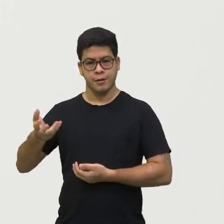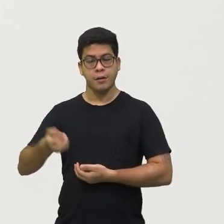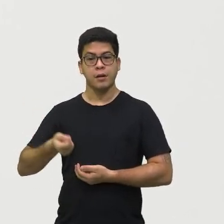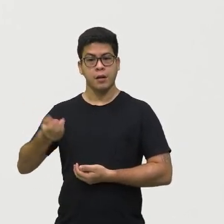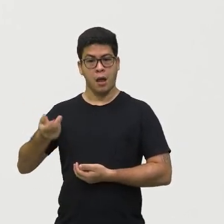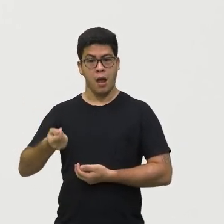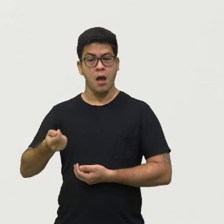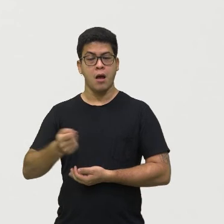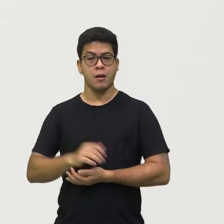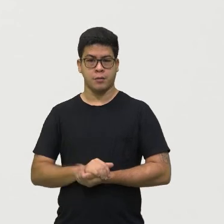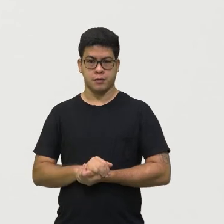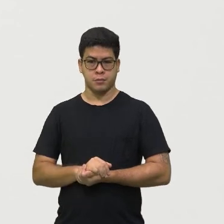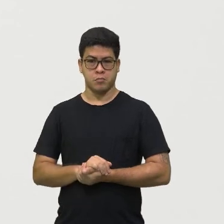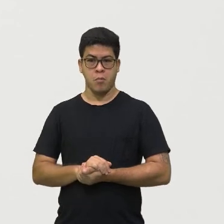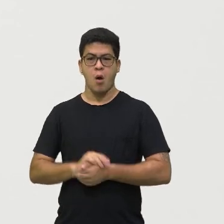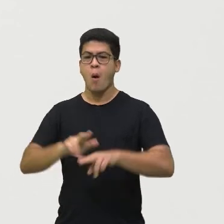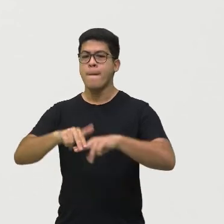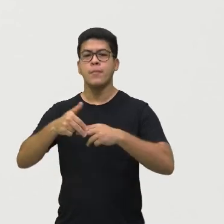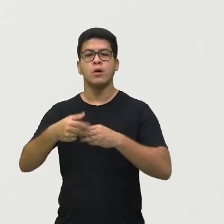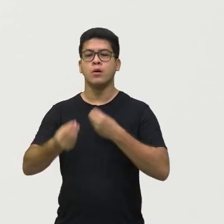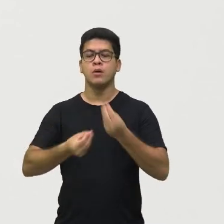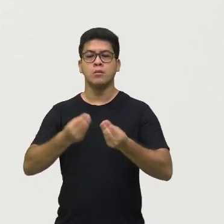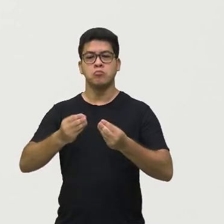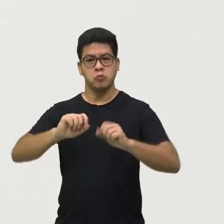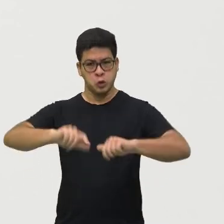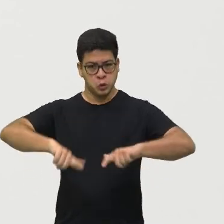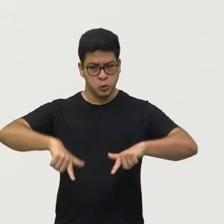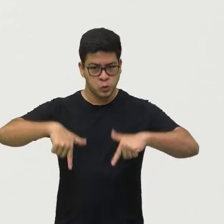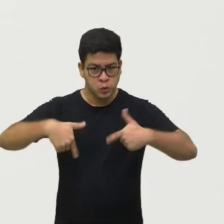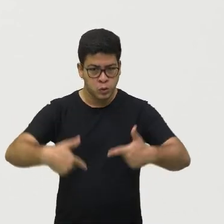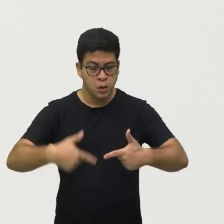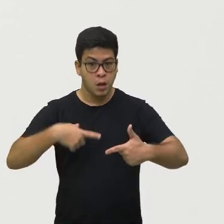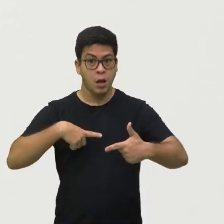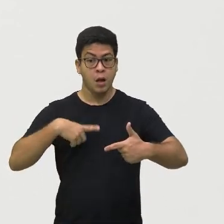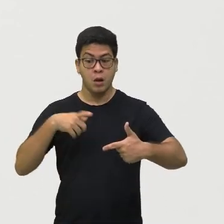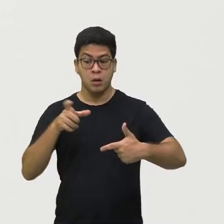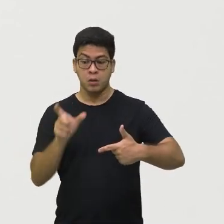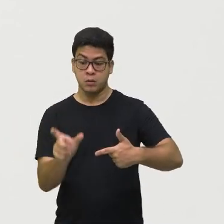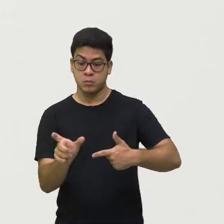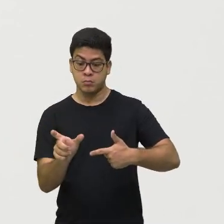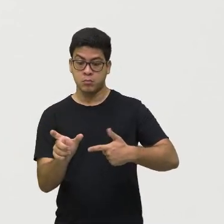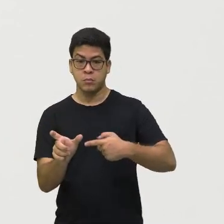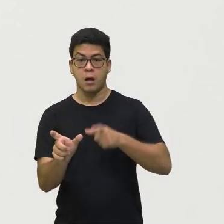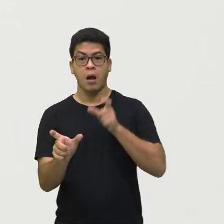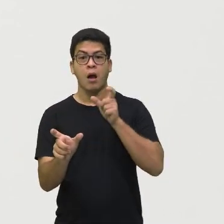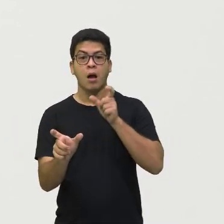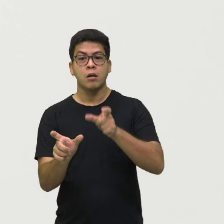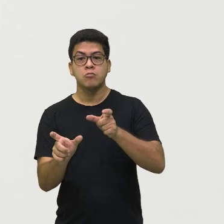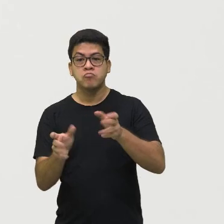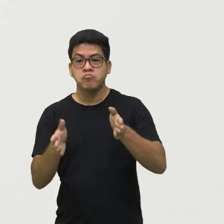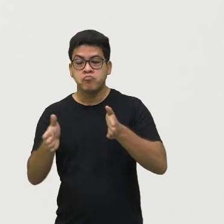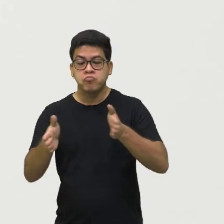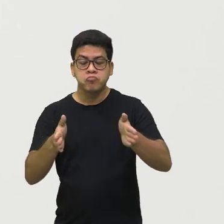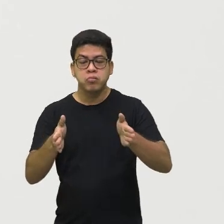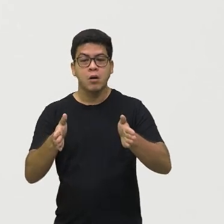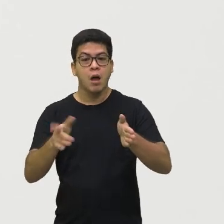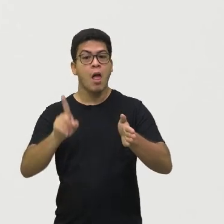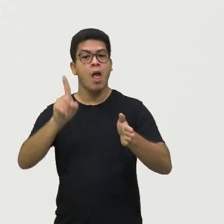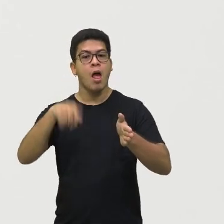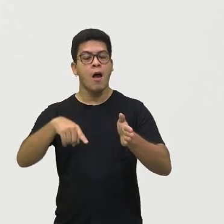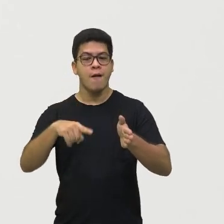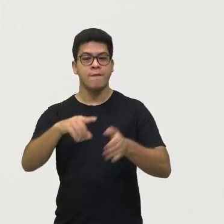vai adquirir, né, aceleração por causa da ação da força, tá?